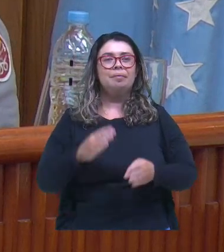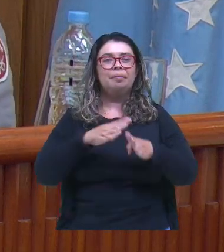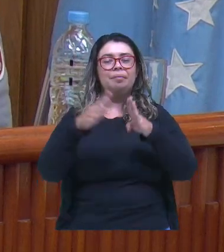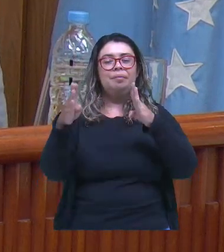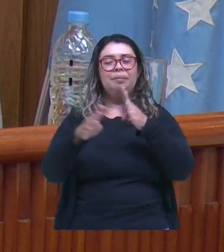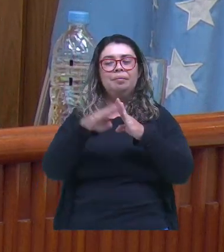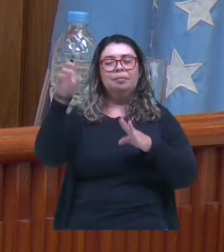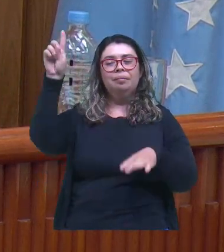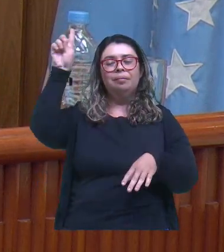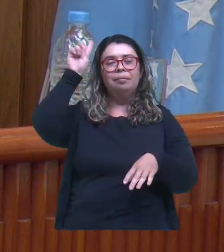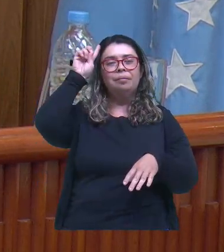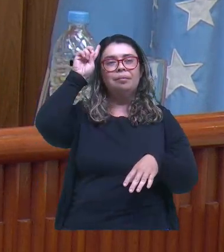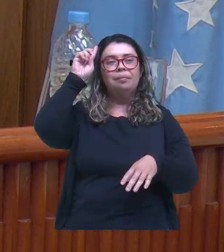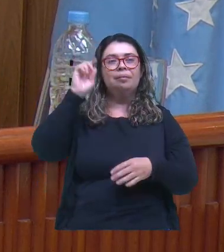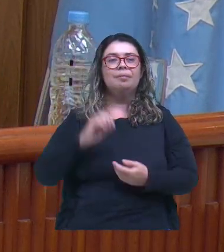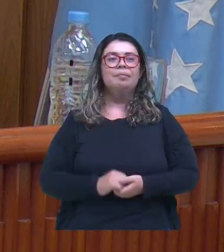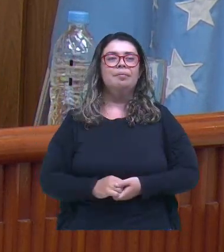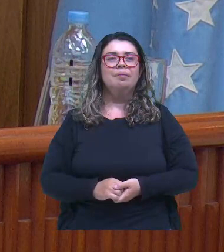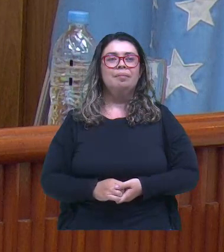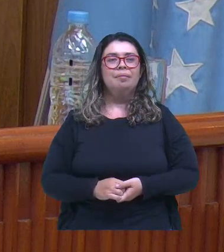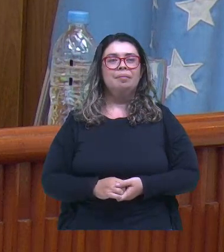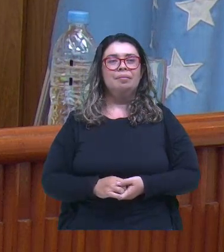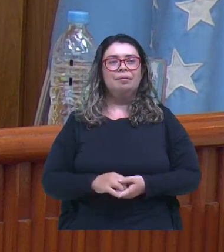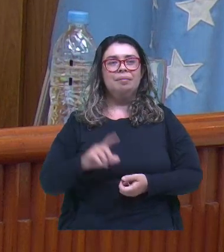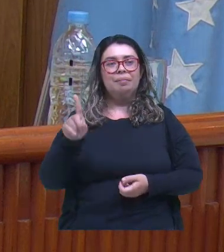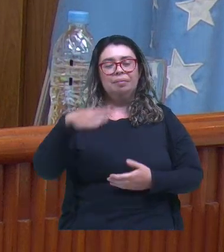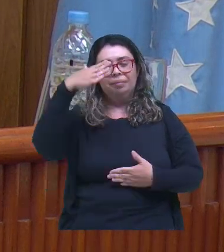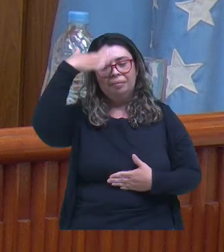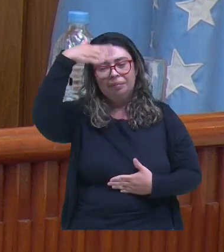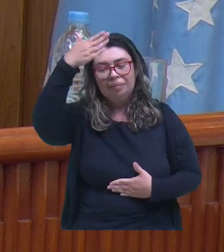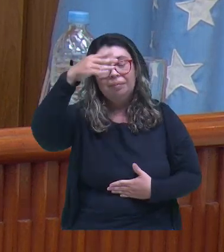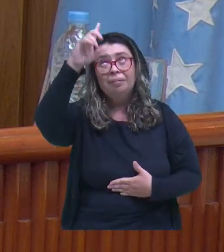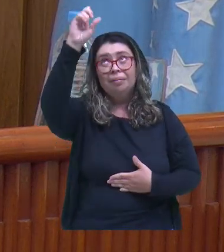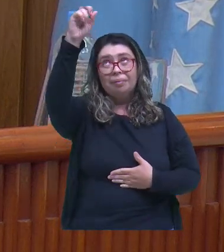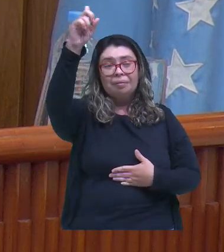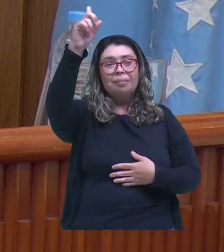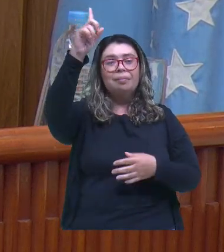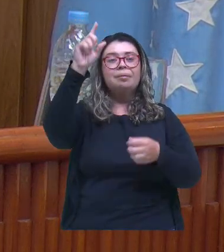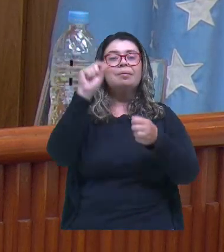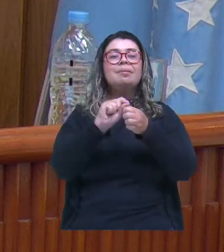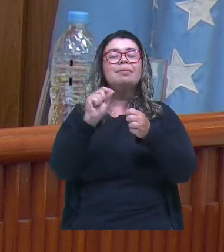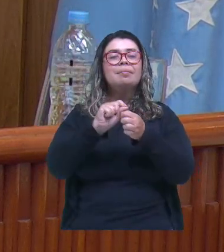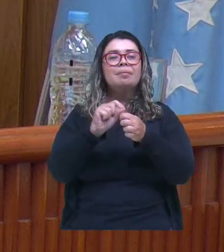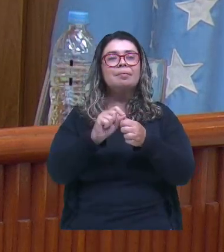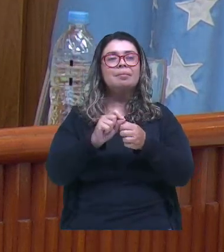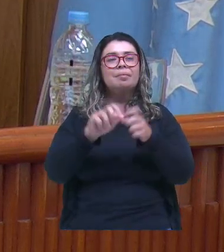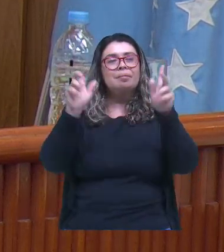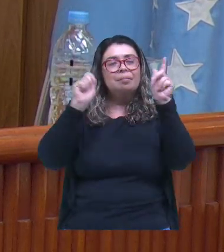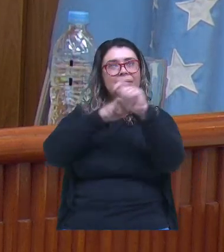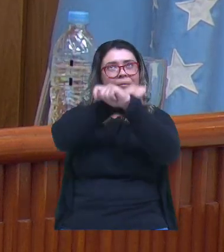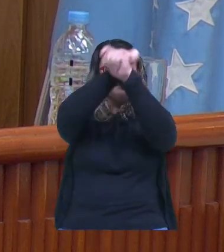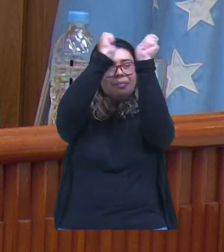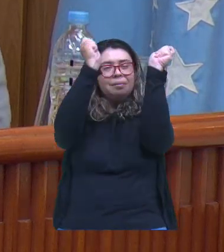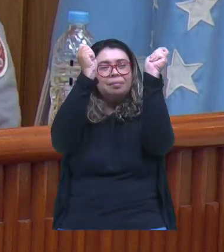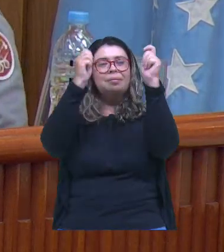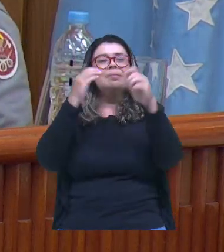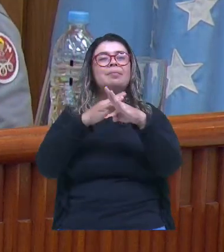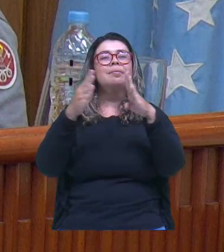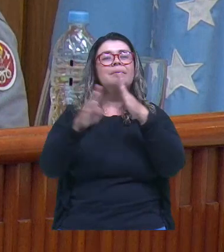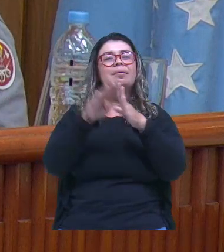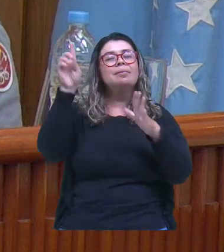dias é a homenagem que Deus nos faz pela manhã, todos os dias da nossa